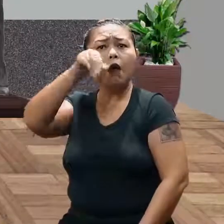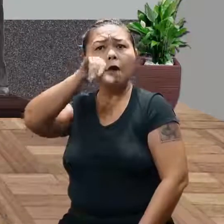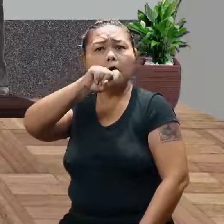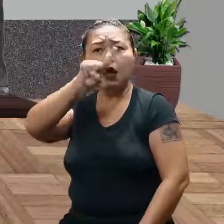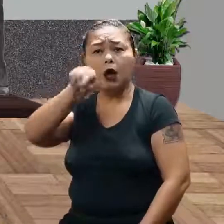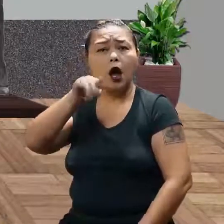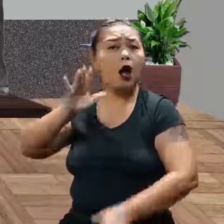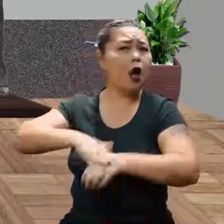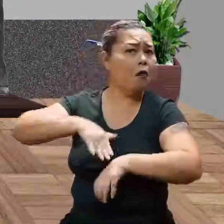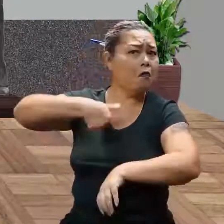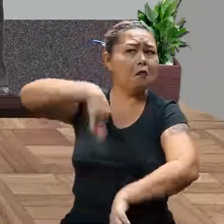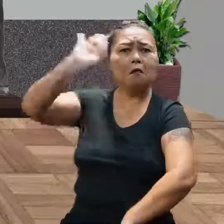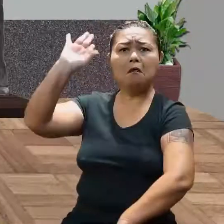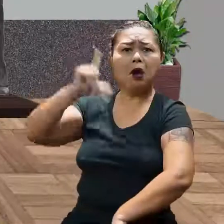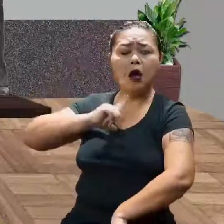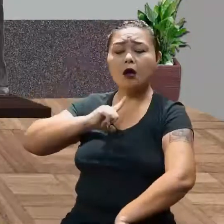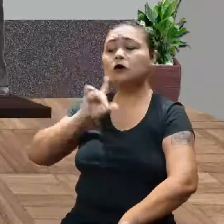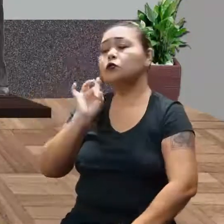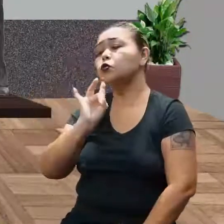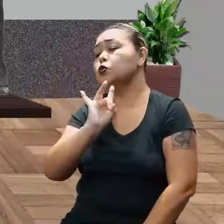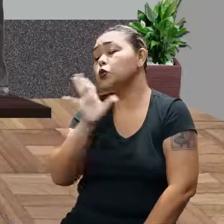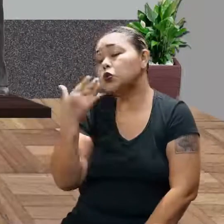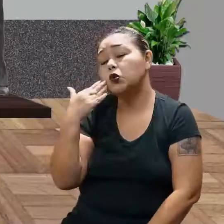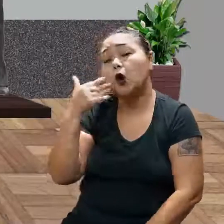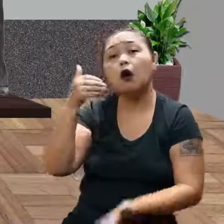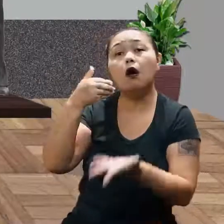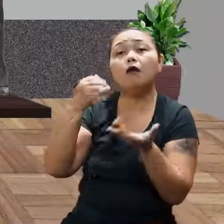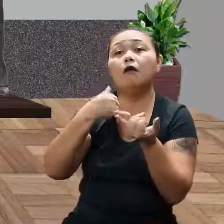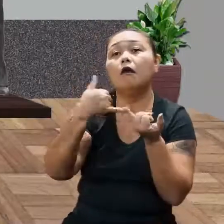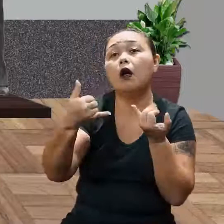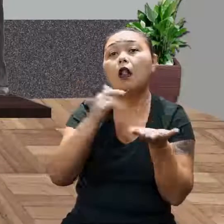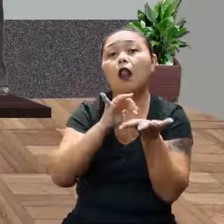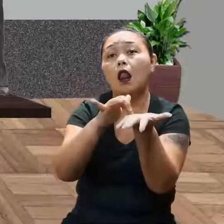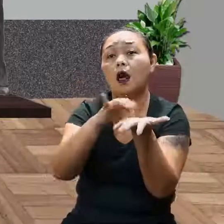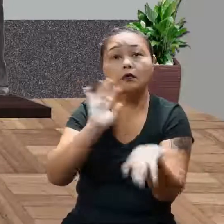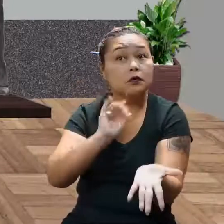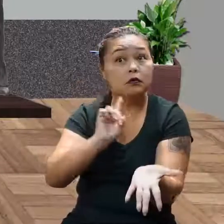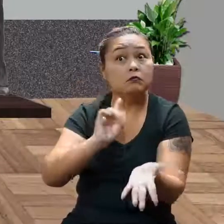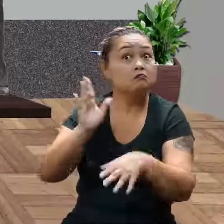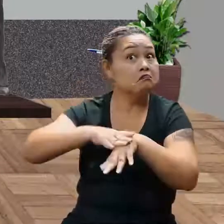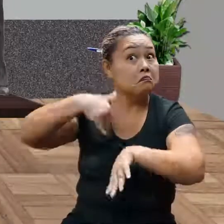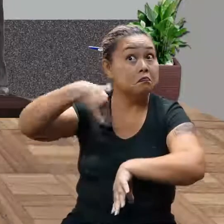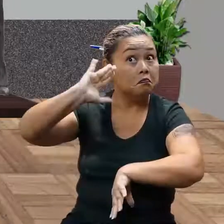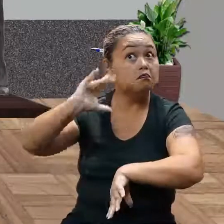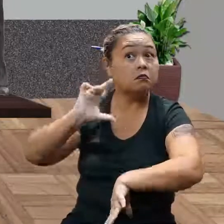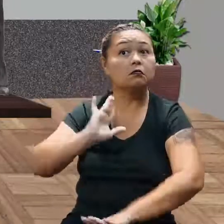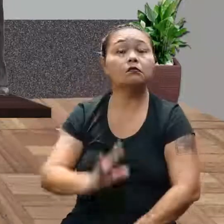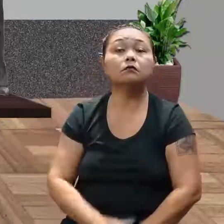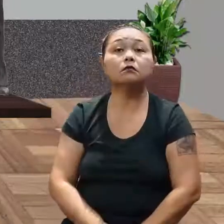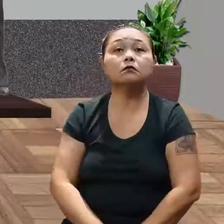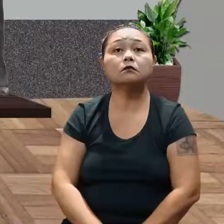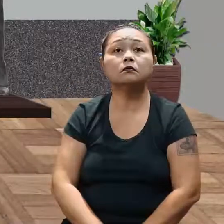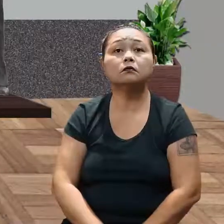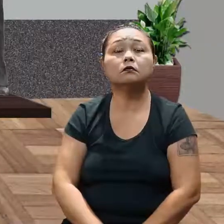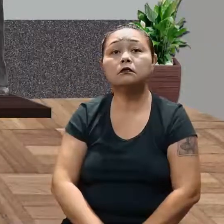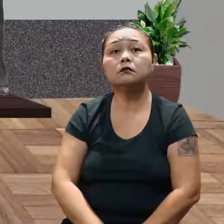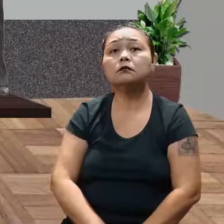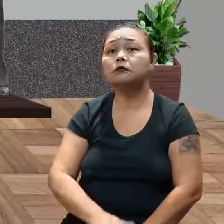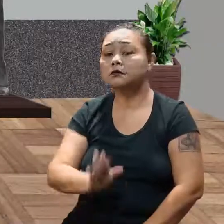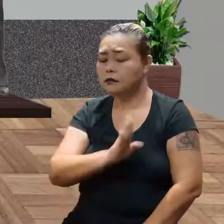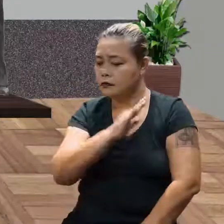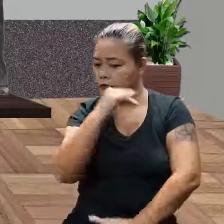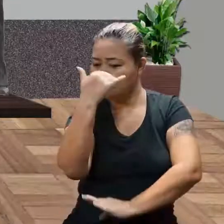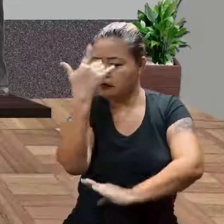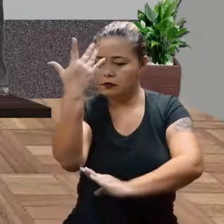missão muito maior do que só implantar linhas telegráficas. No meio do caminho,